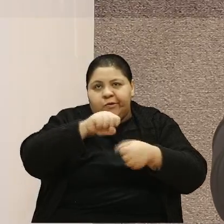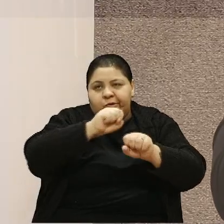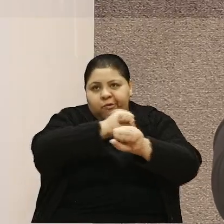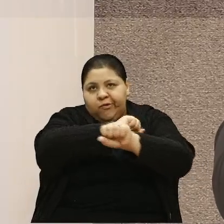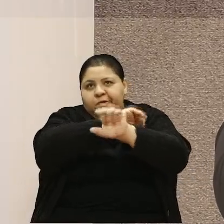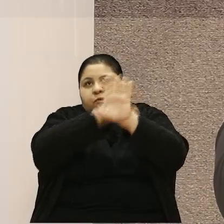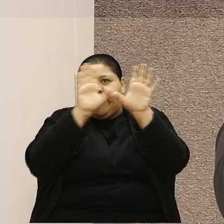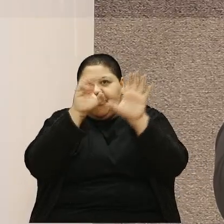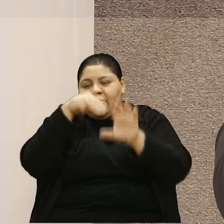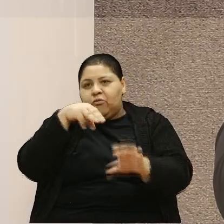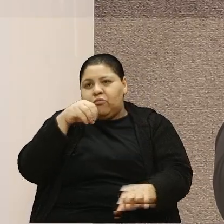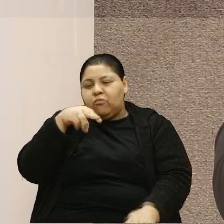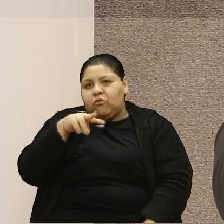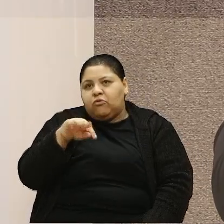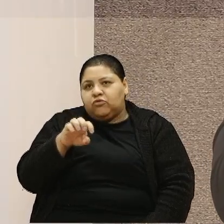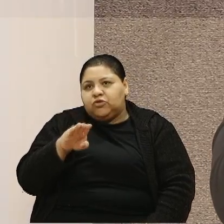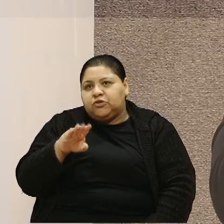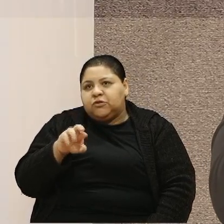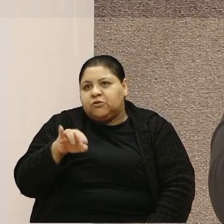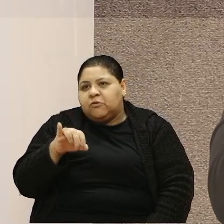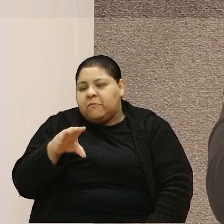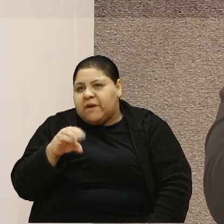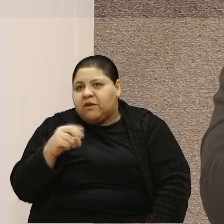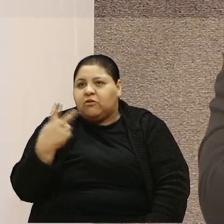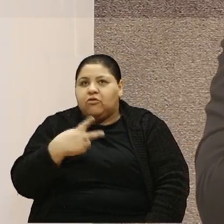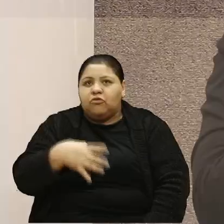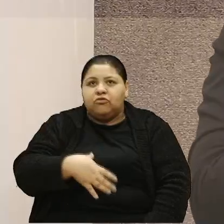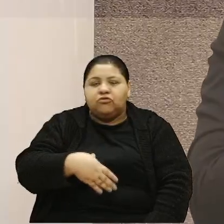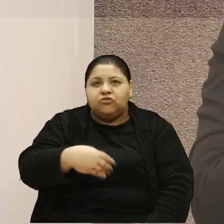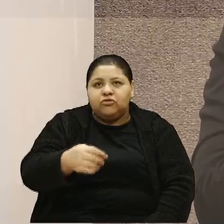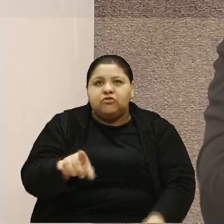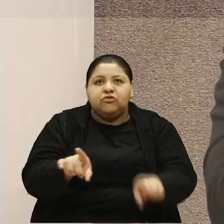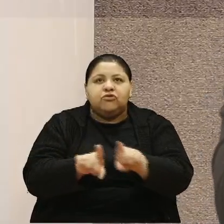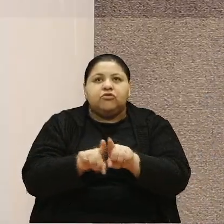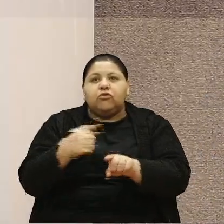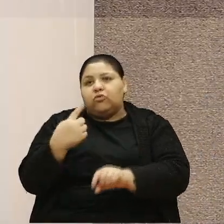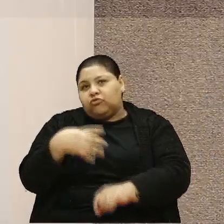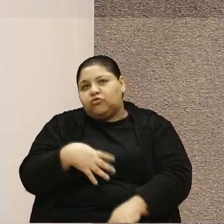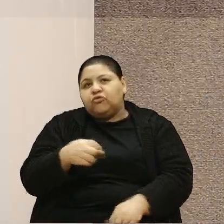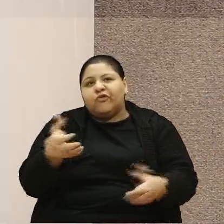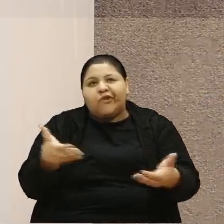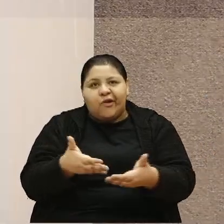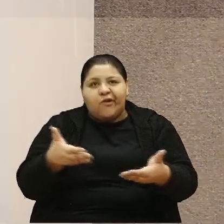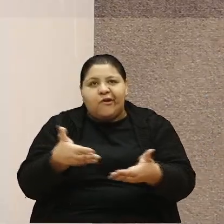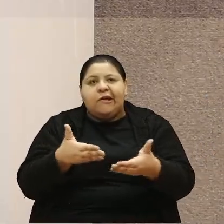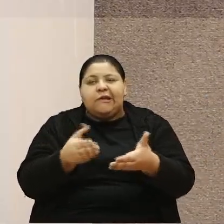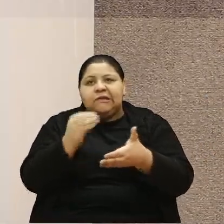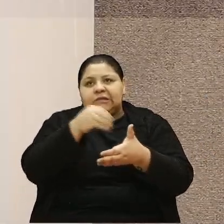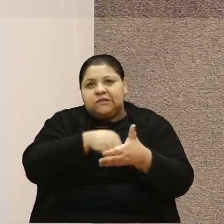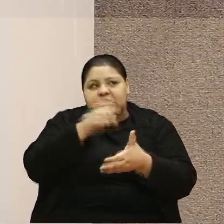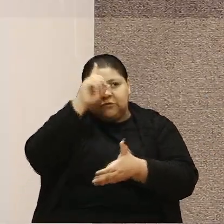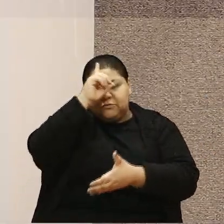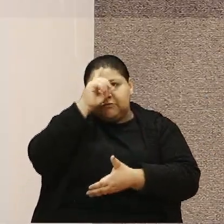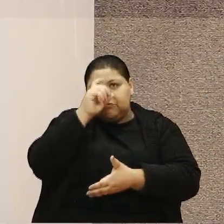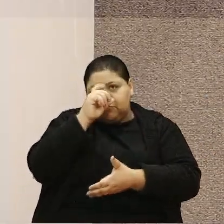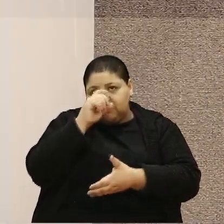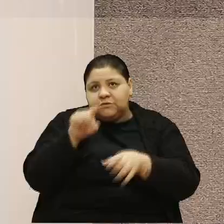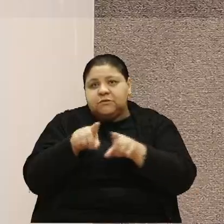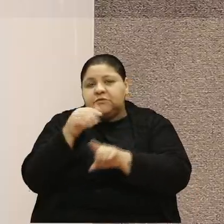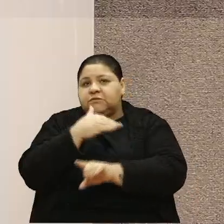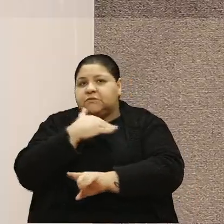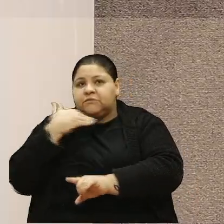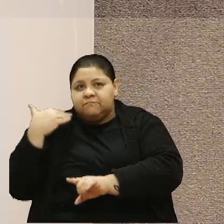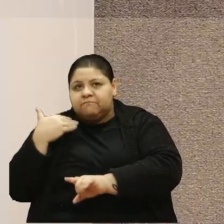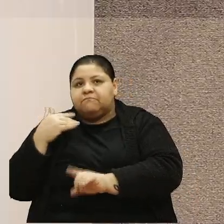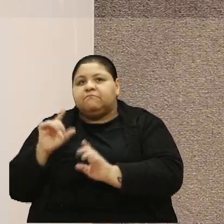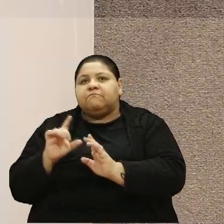Monte Ibérico. Deixou aí 2 filhos, com ele inclusive estava um desses filhos que agora está hospitalizado e acabou partindo ontem no mesmo